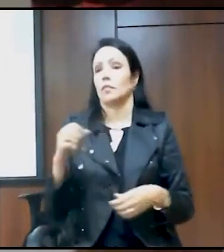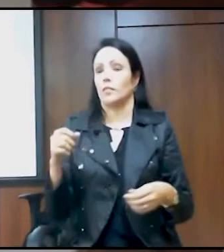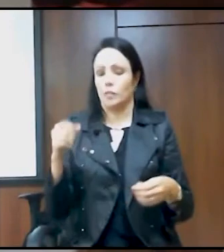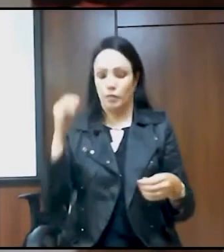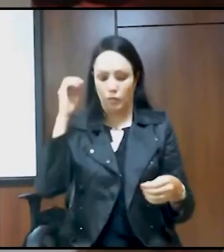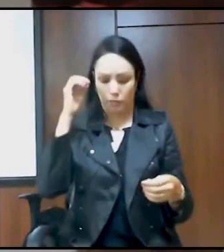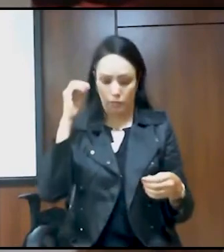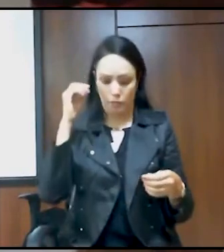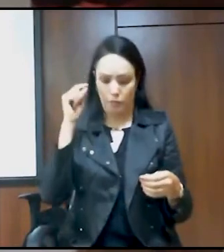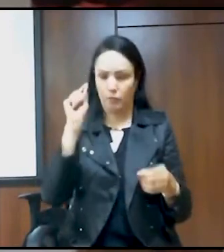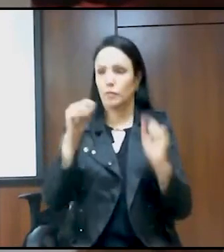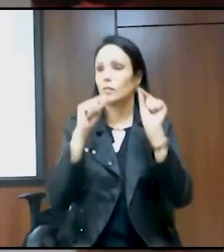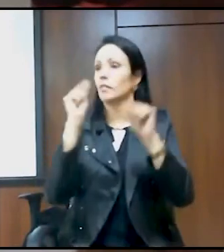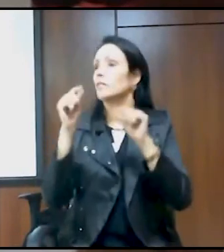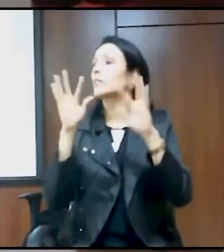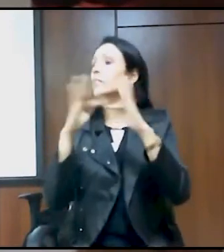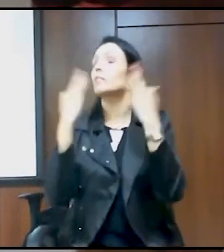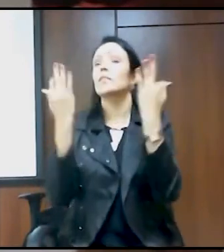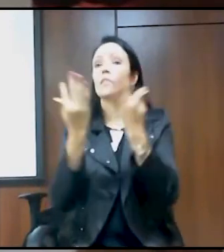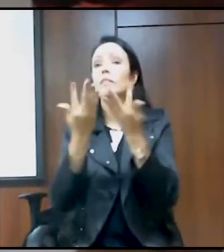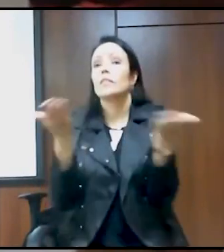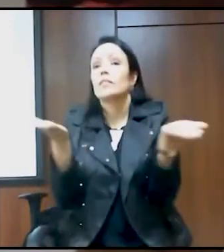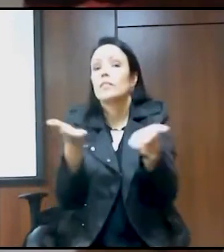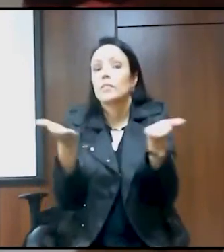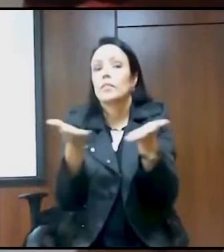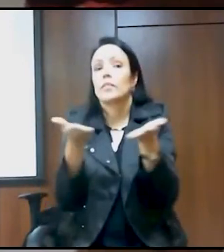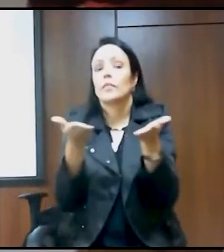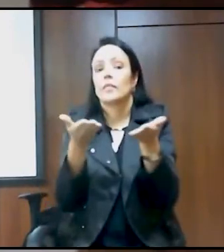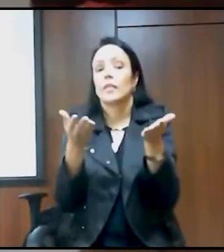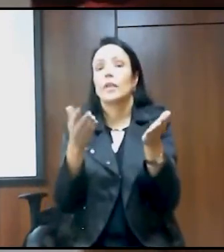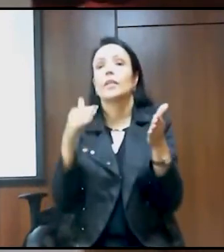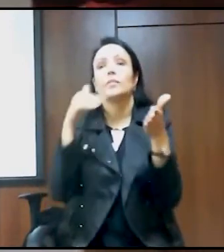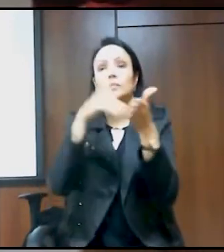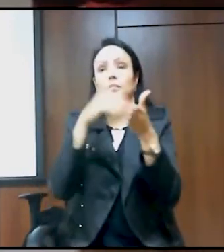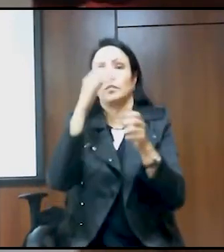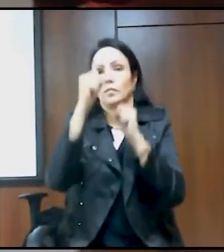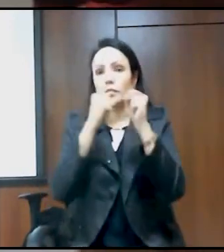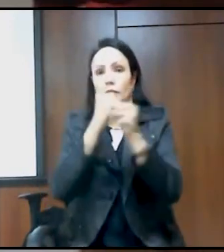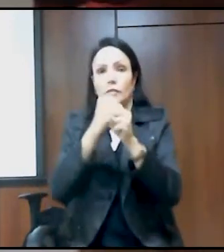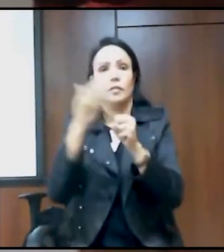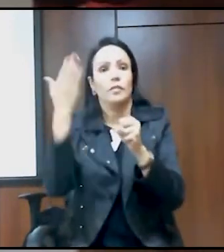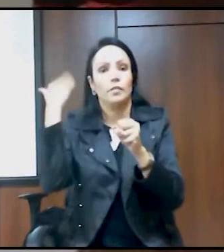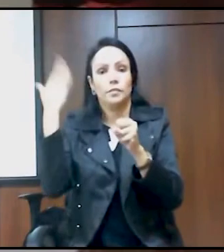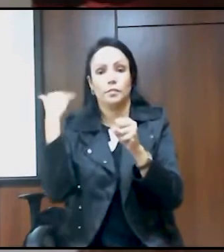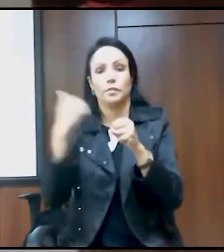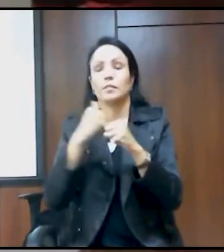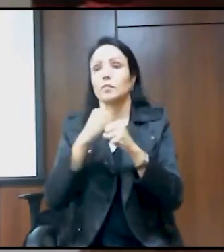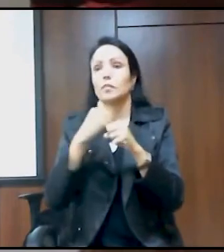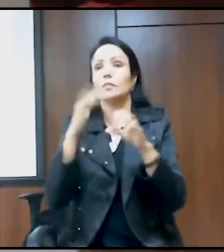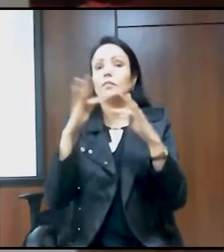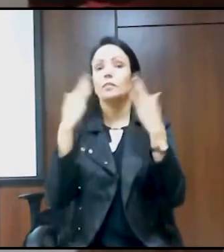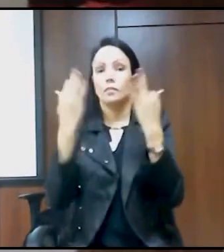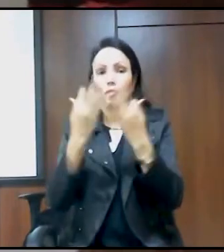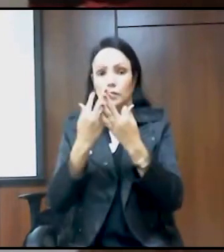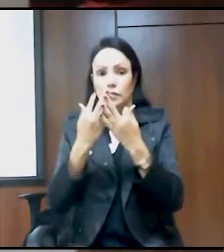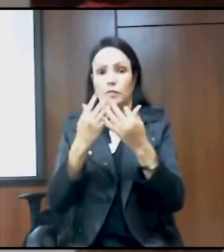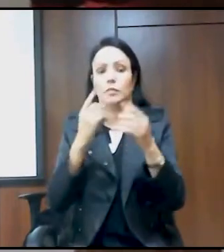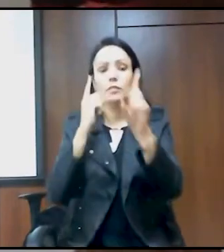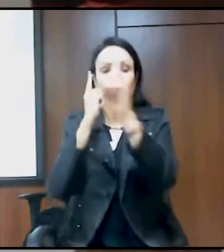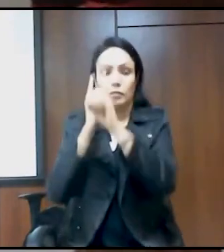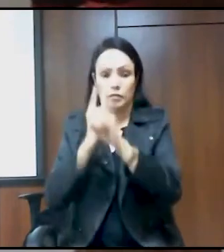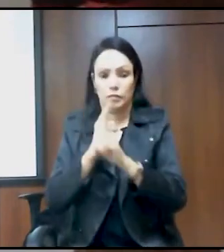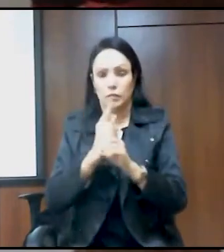daqui as famílias atualmente, até o ano passado, para dizer a verdade, são esses dados, as famílias que se encontravam no